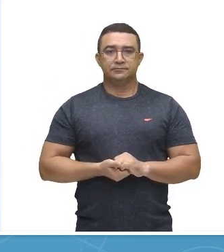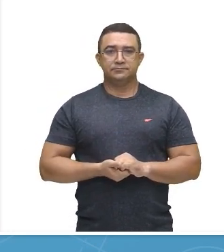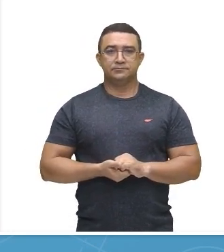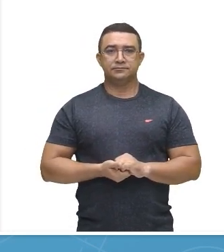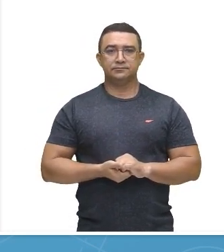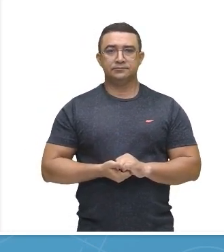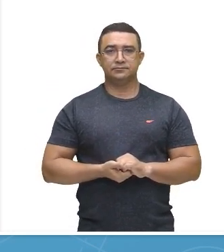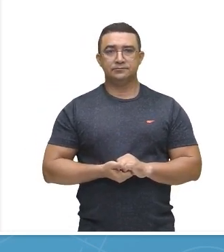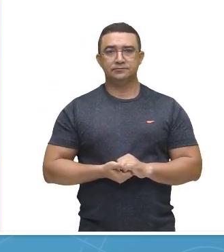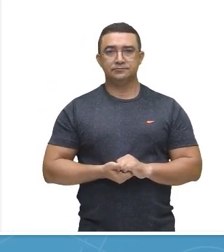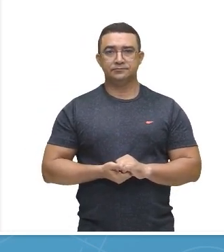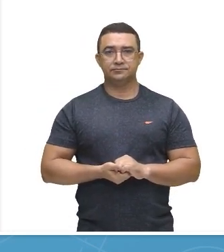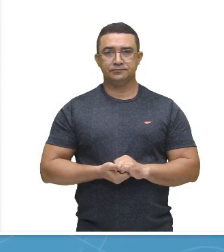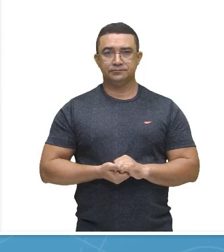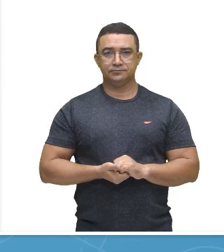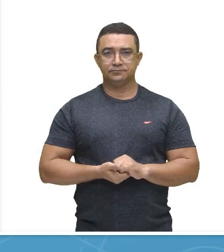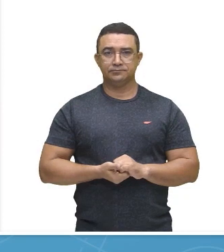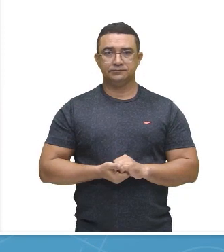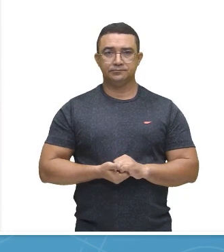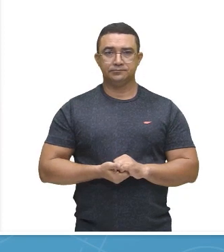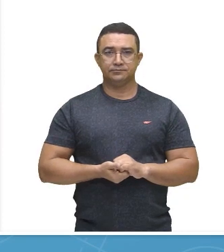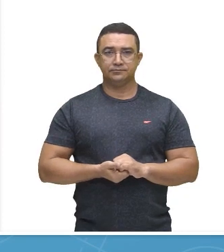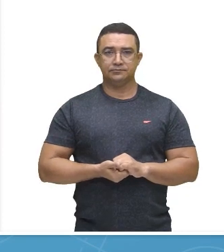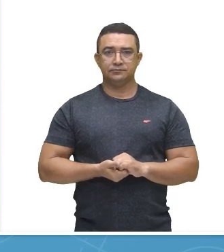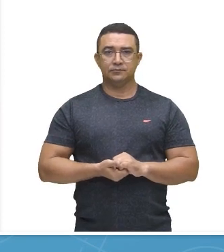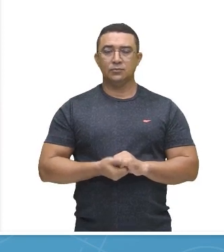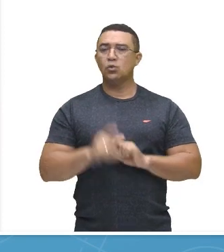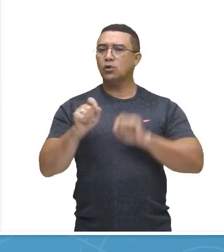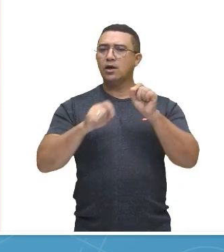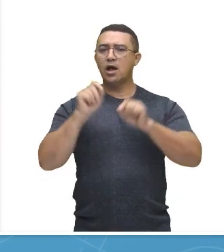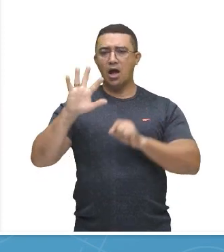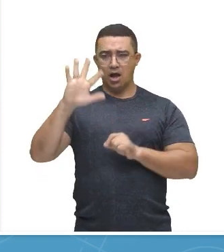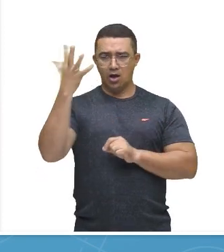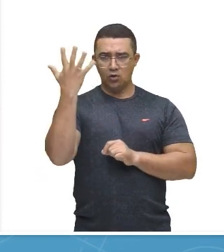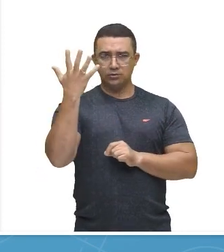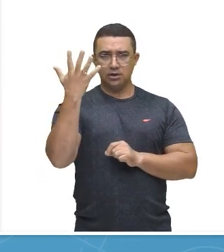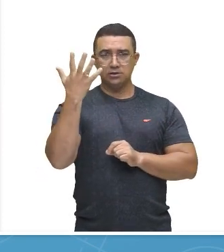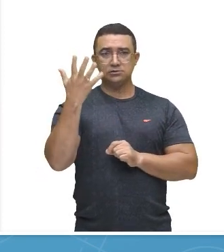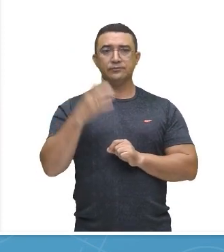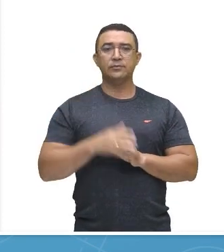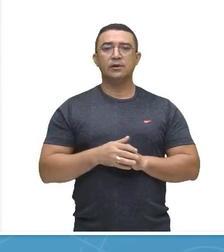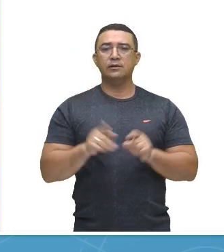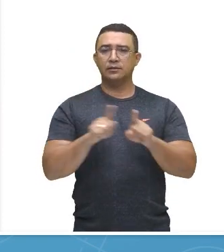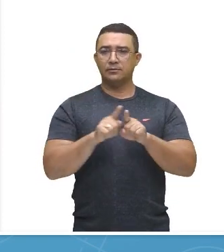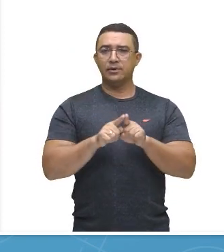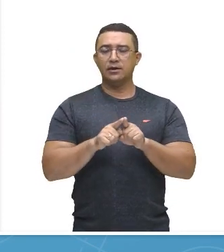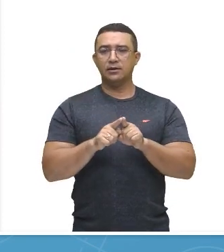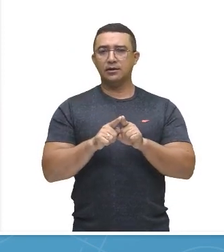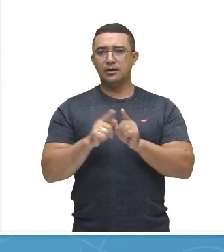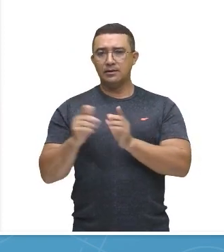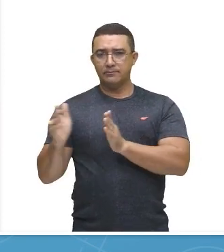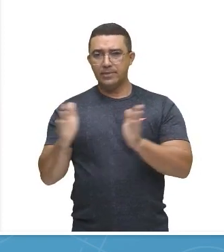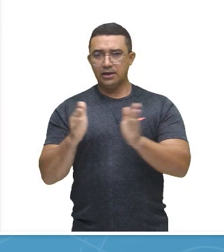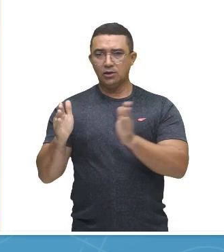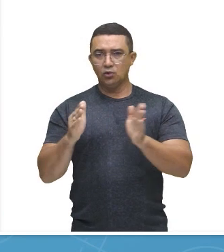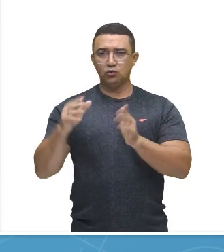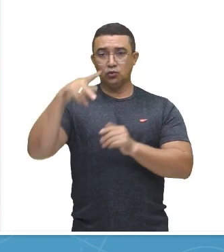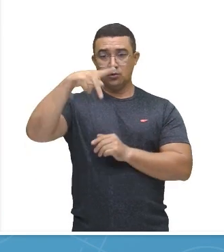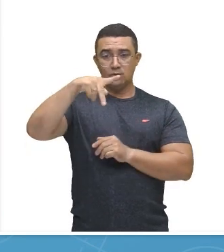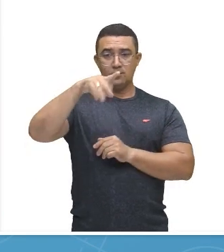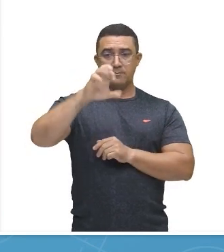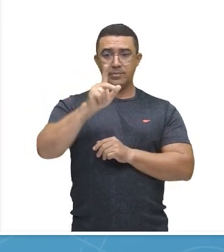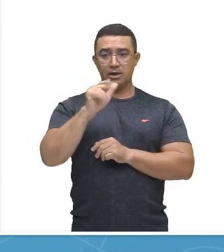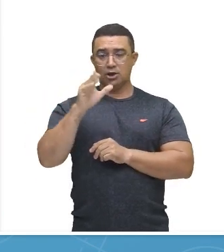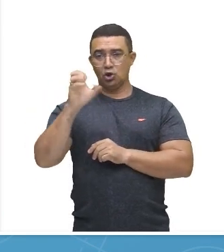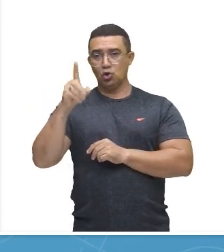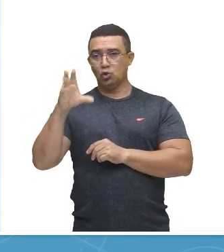ali, deixar no ar, como nós falamos. E o que acontece então? O período também eu vou entendê-lo dessa forma, tem que ter verbo, tá